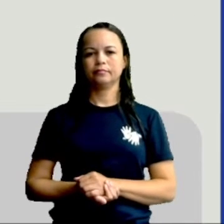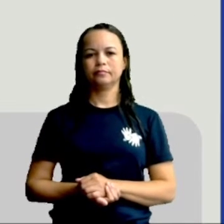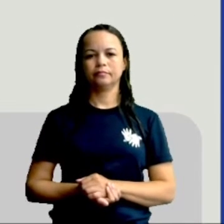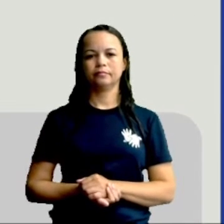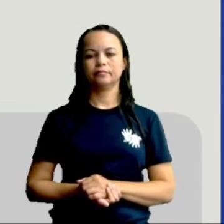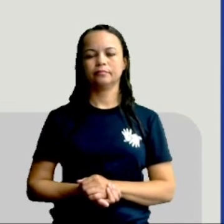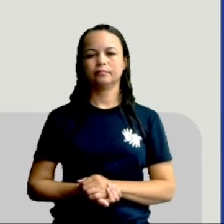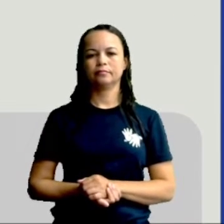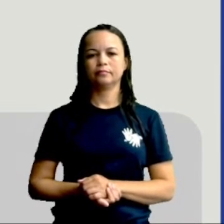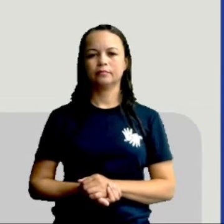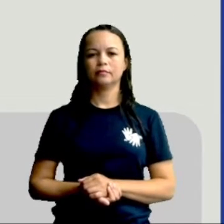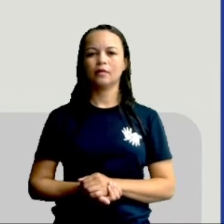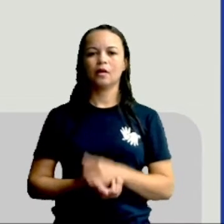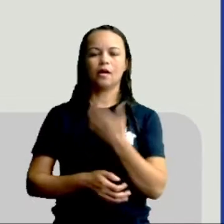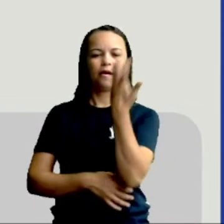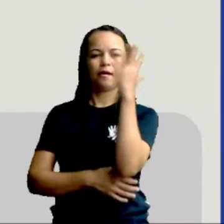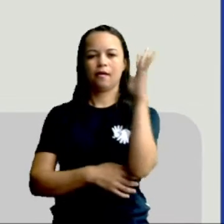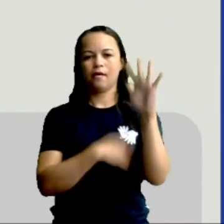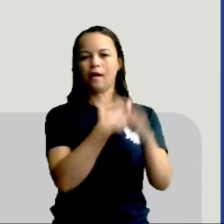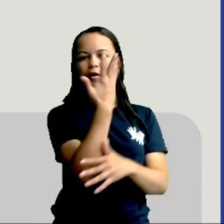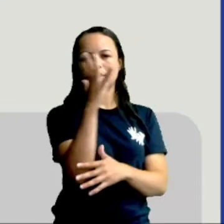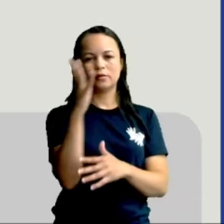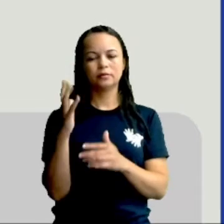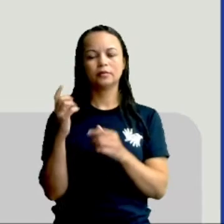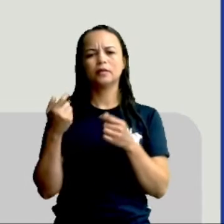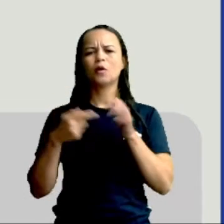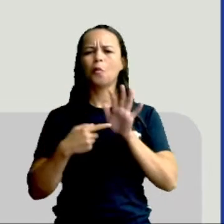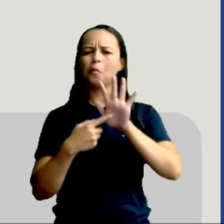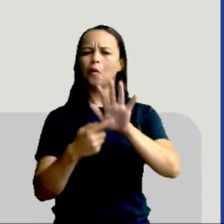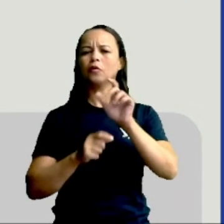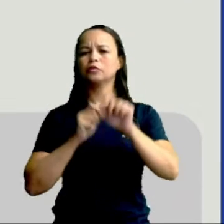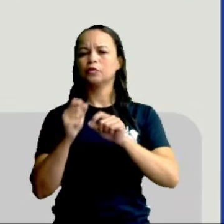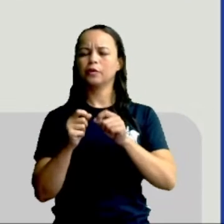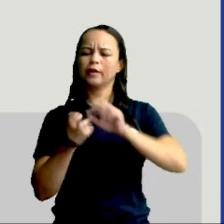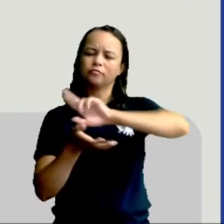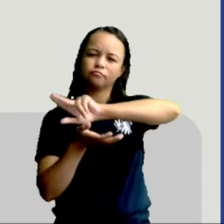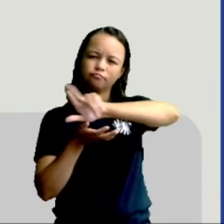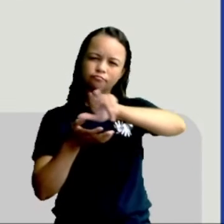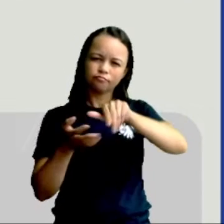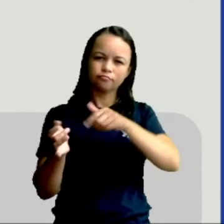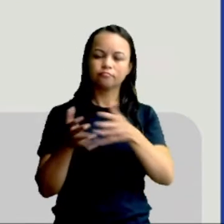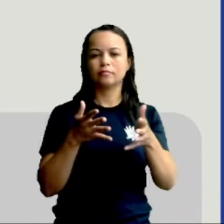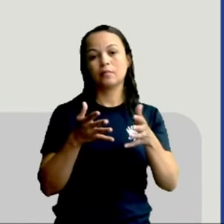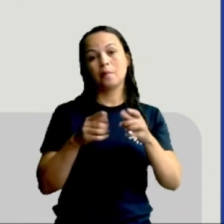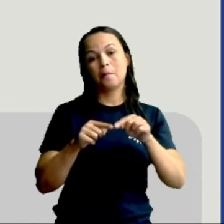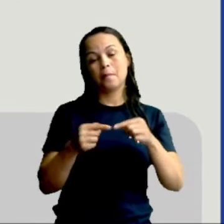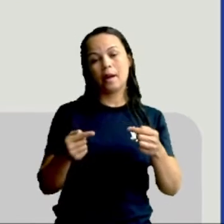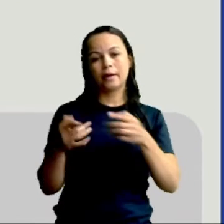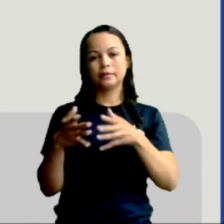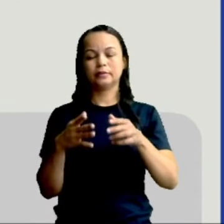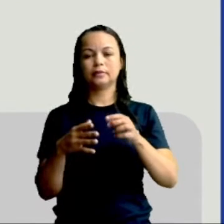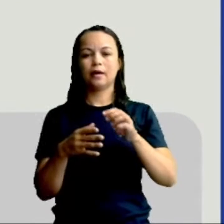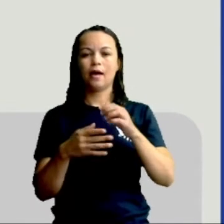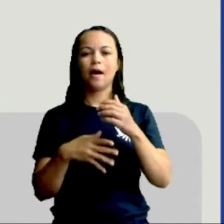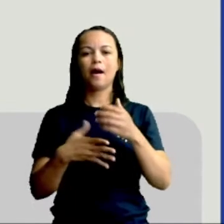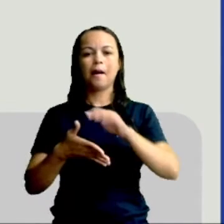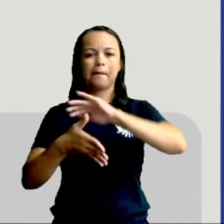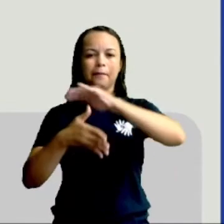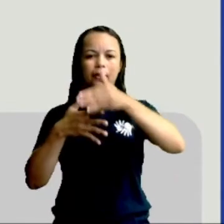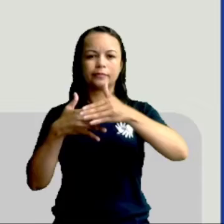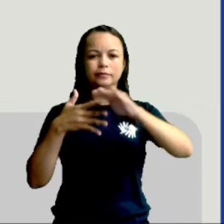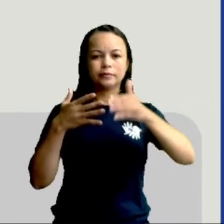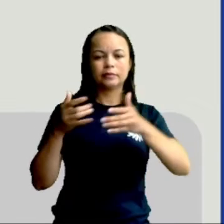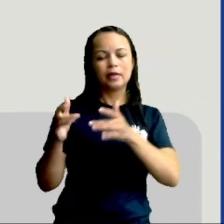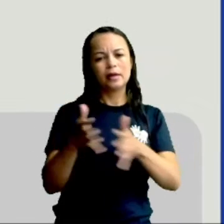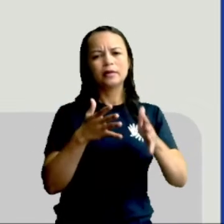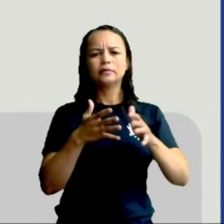Sobre a vegetação. Existe na região sudeste uma vegetação bem diversificada, embora a Mata Atlântica seja predominante. E